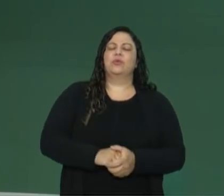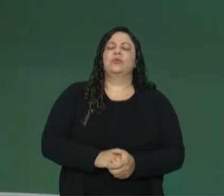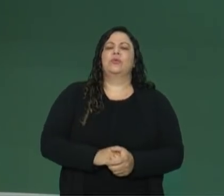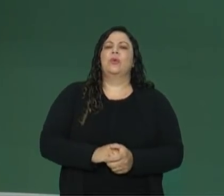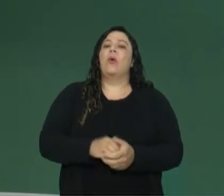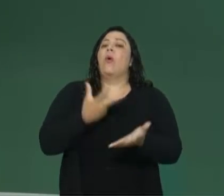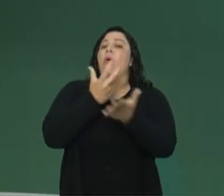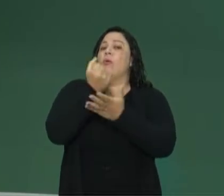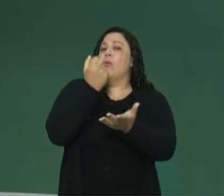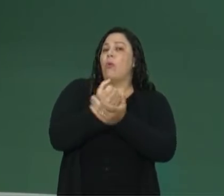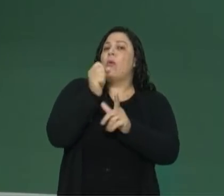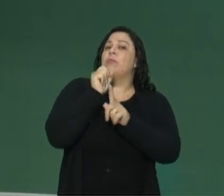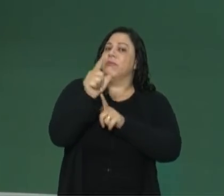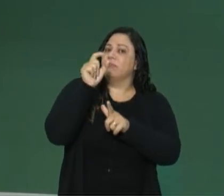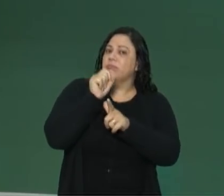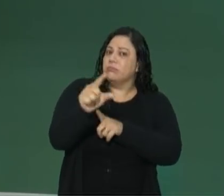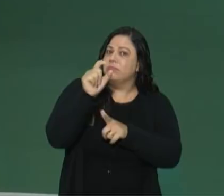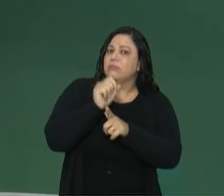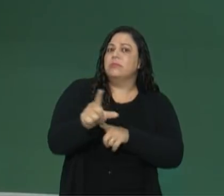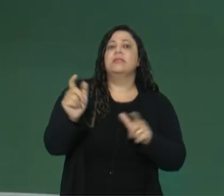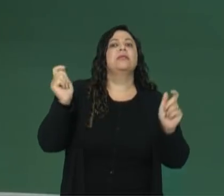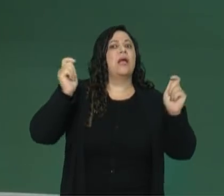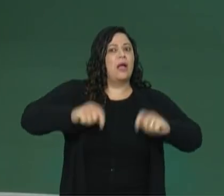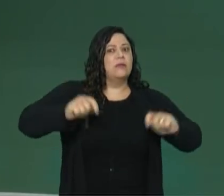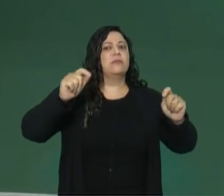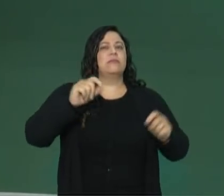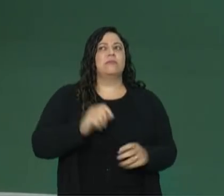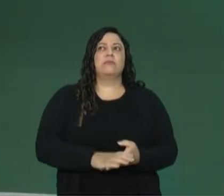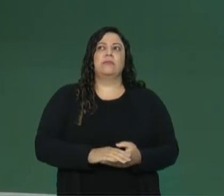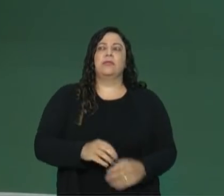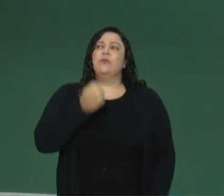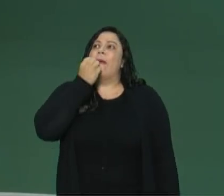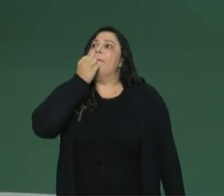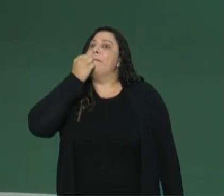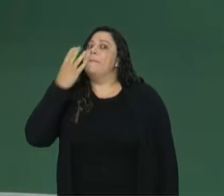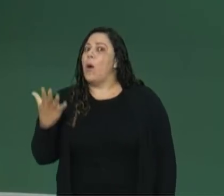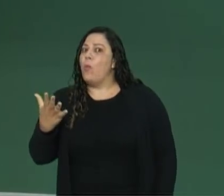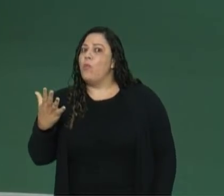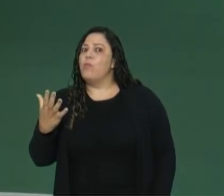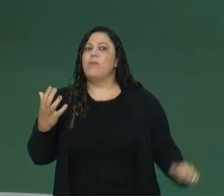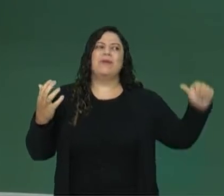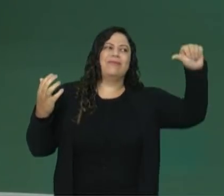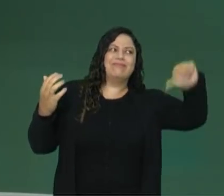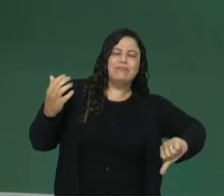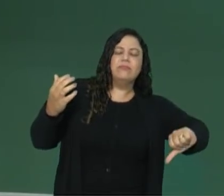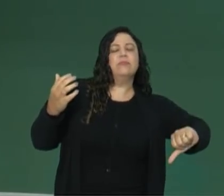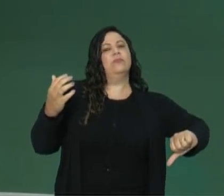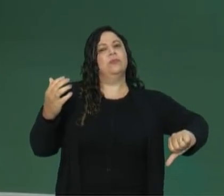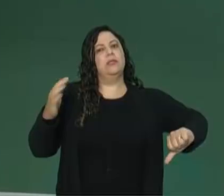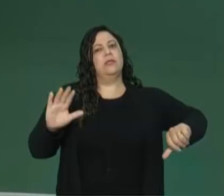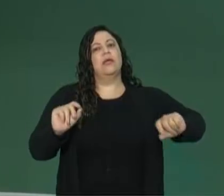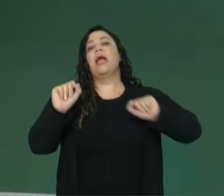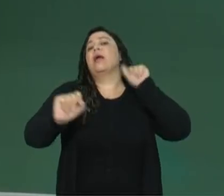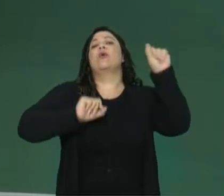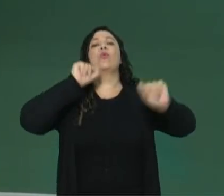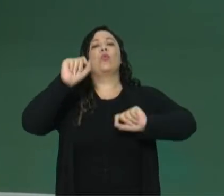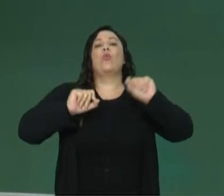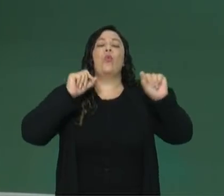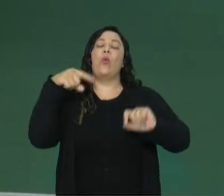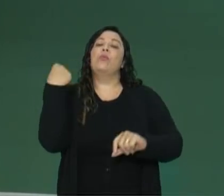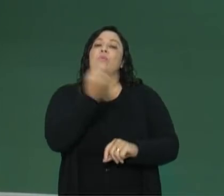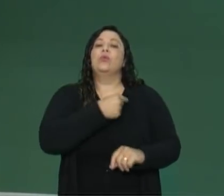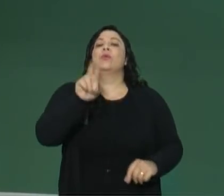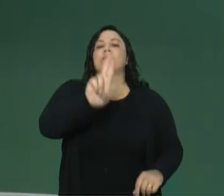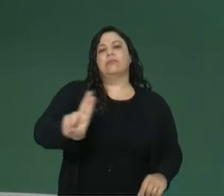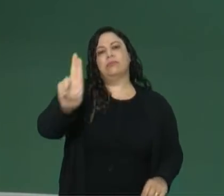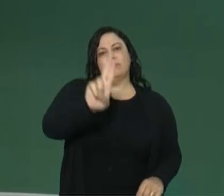quer dizer, o cartão de crédito em si, ele não é nem bom e nem mal. A questão é como nós usamos, por isso a educação financeira,